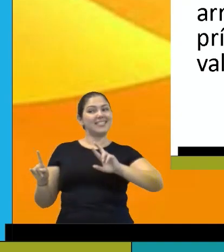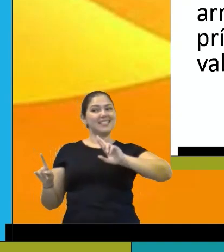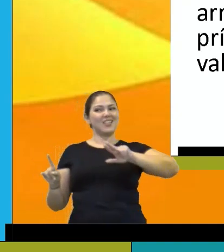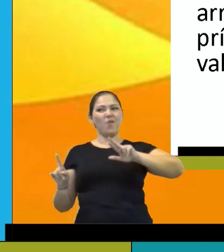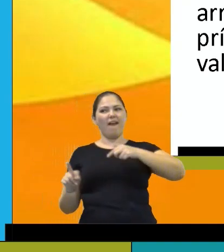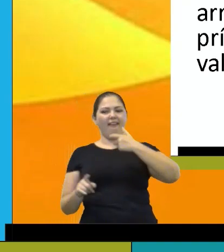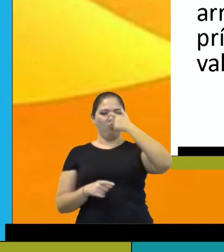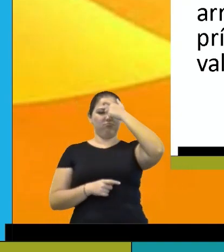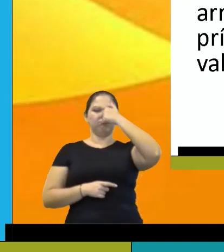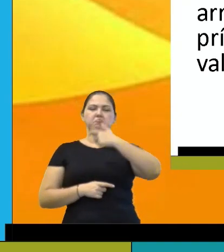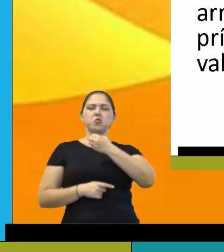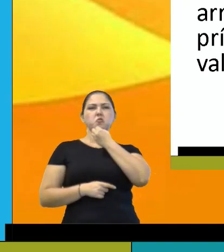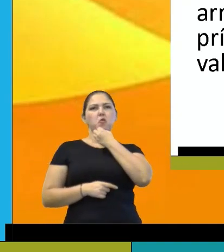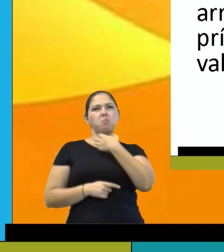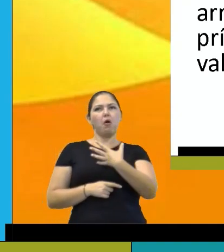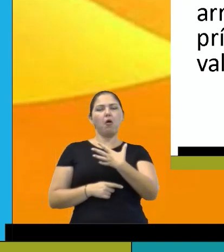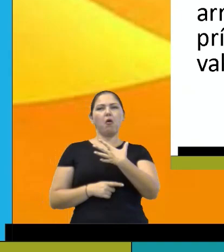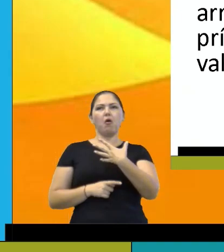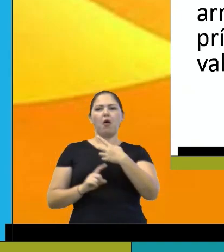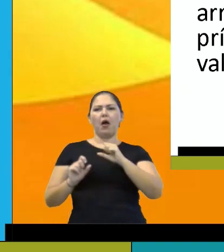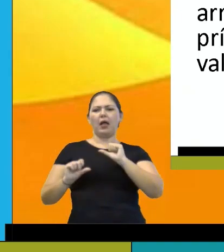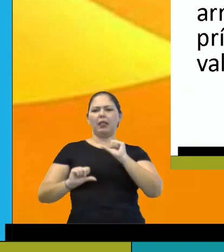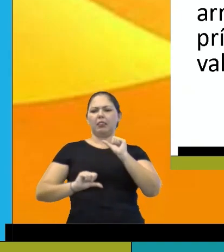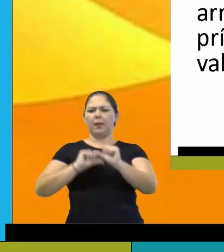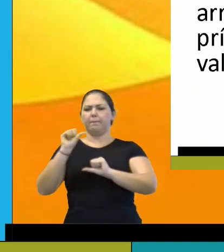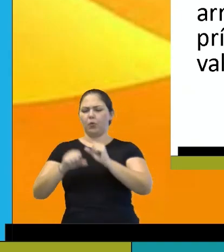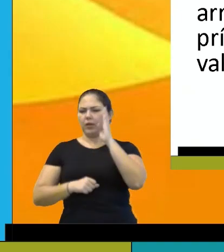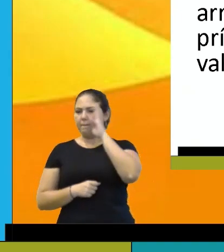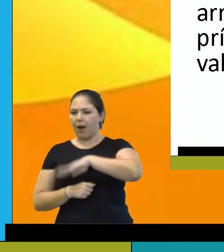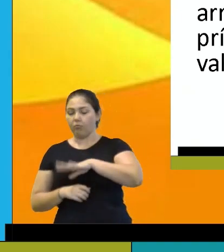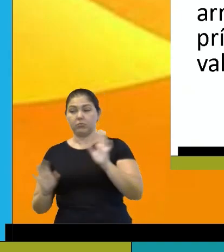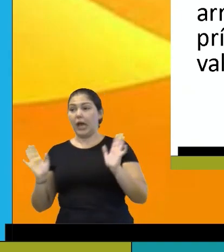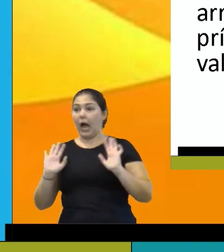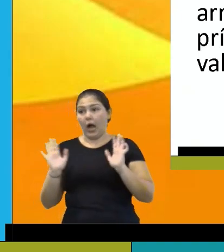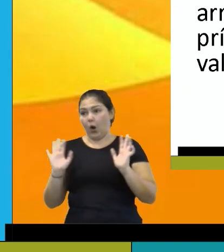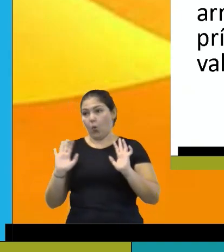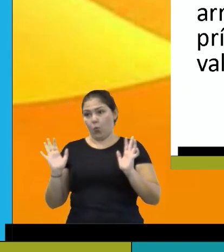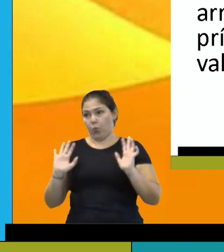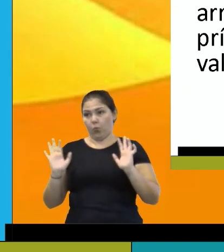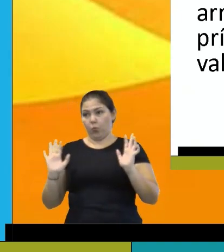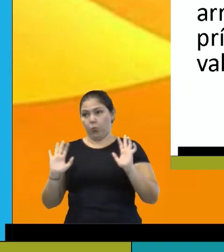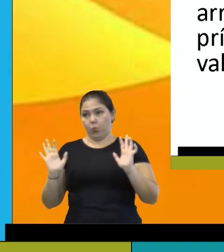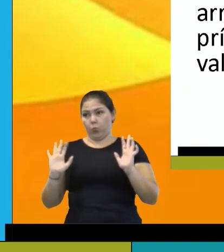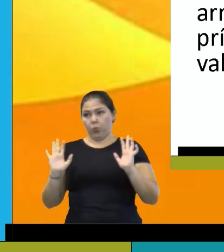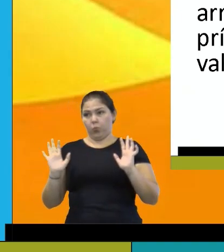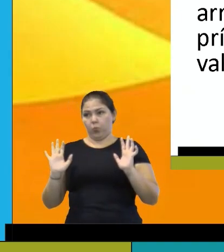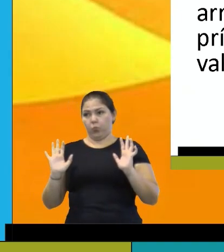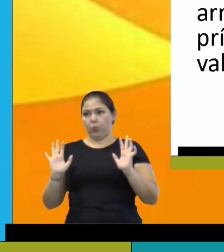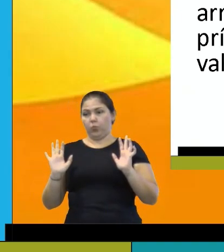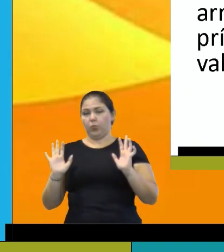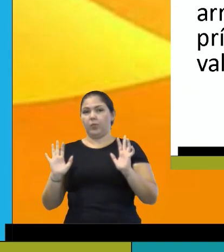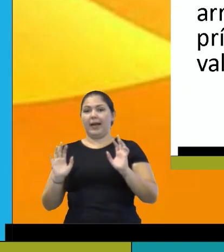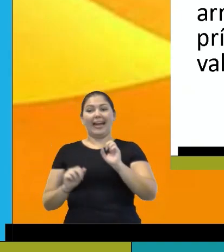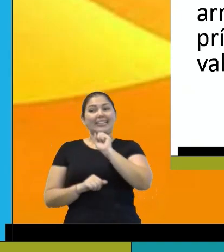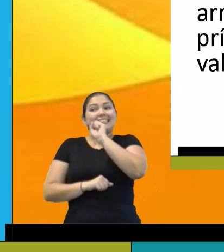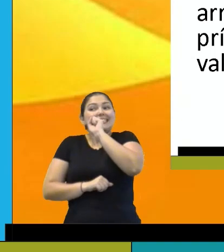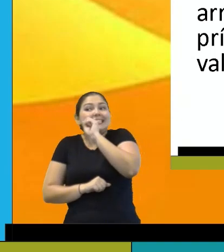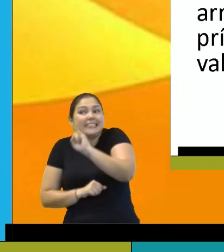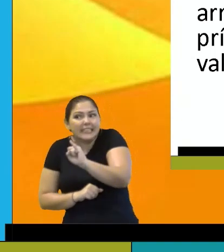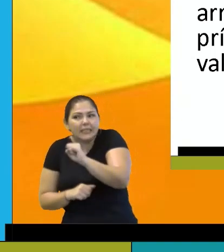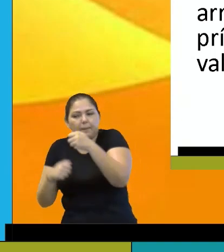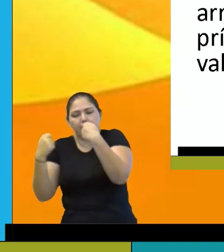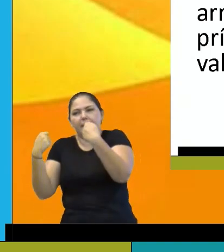a necessidade de aprender a ser mal e de fazer uso da maldade quando necessário for, é porque